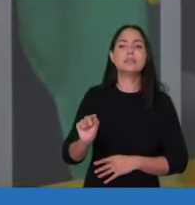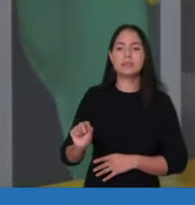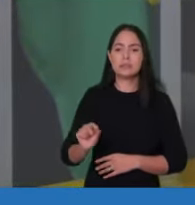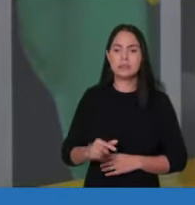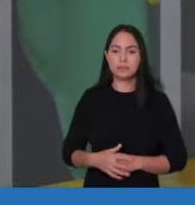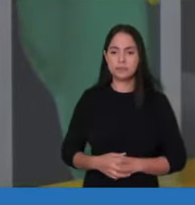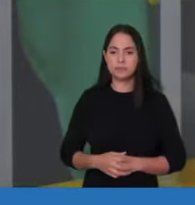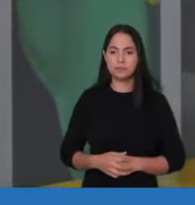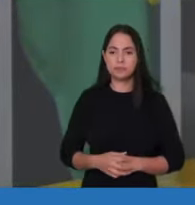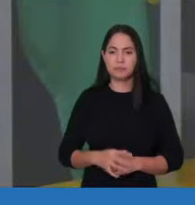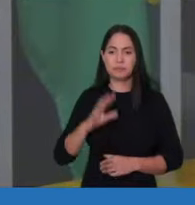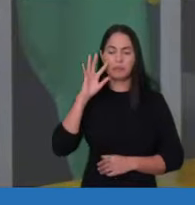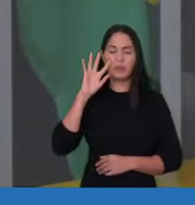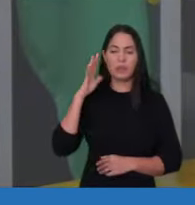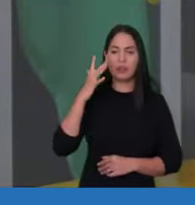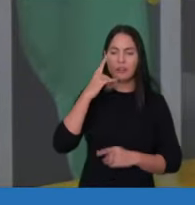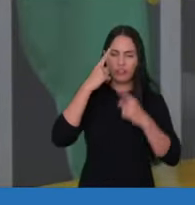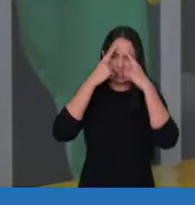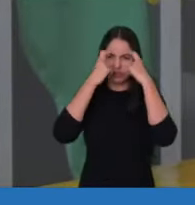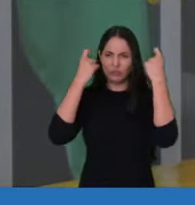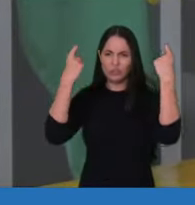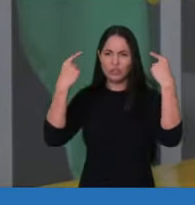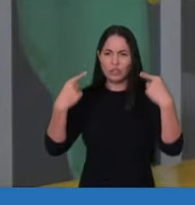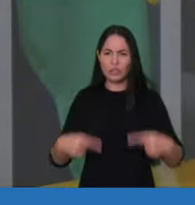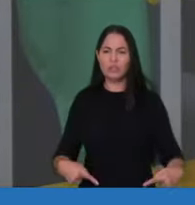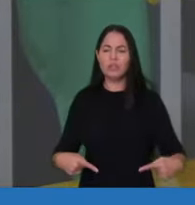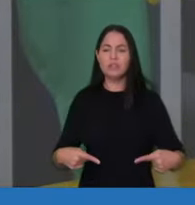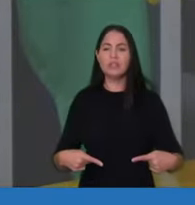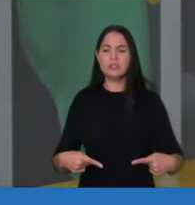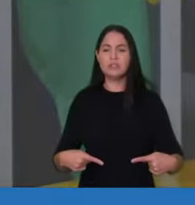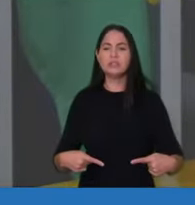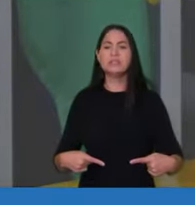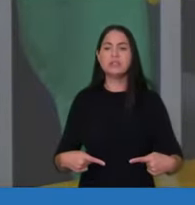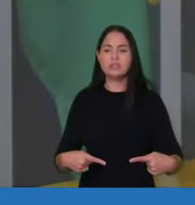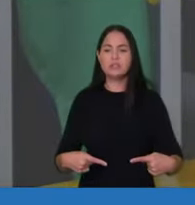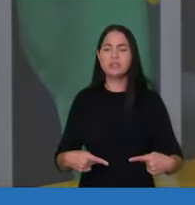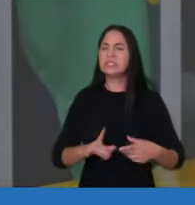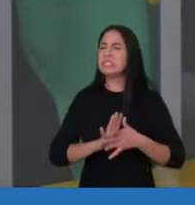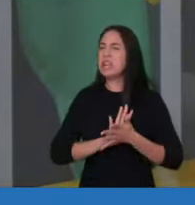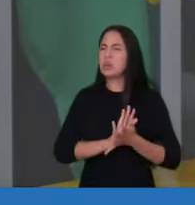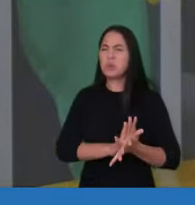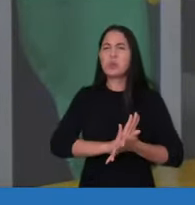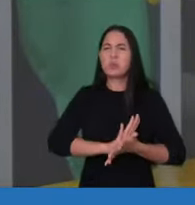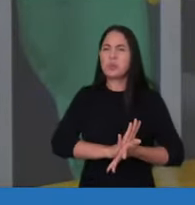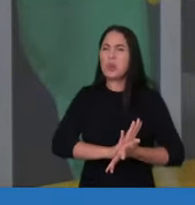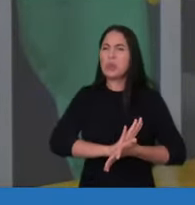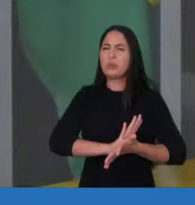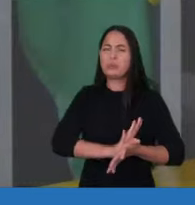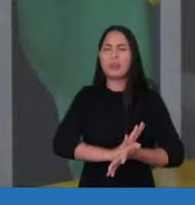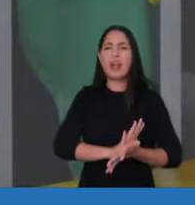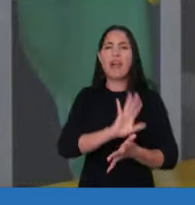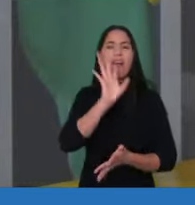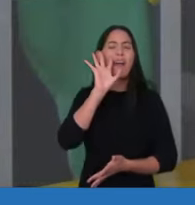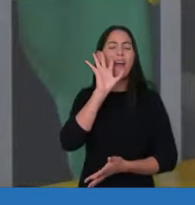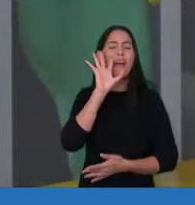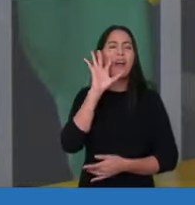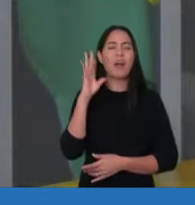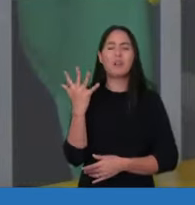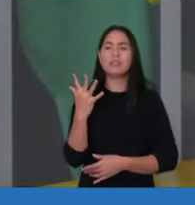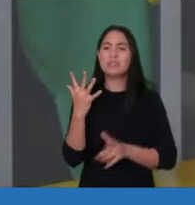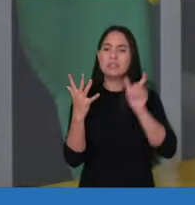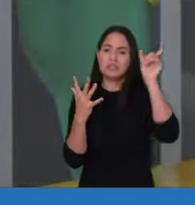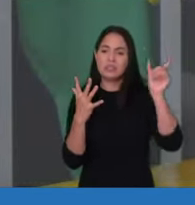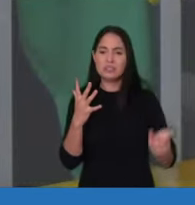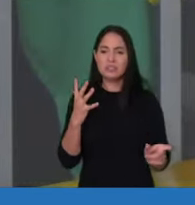rechaçar a violência e a crueldade com que foi assassinada